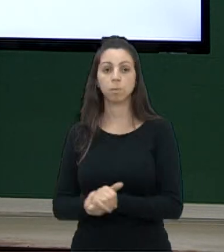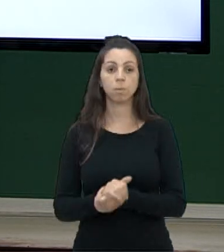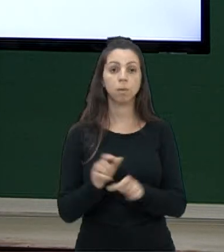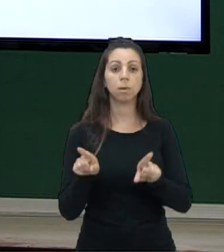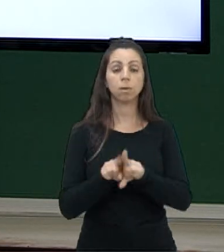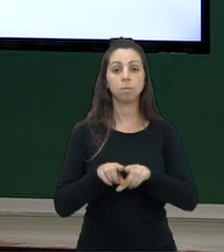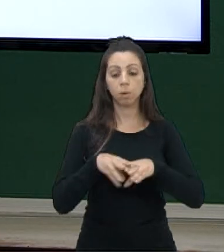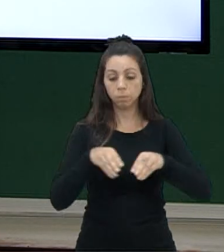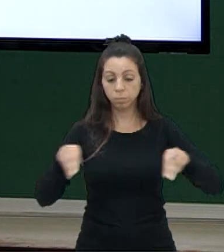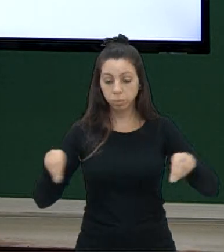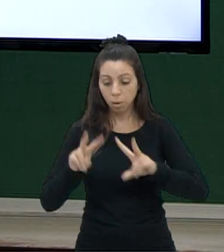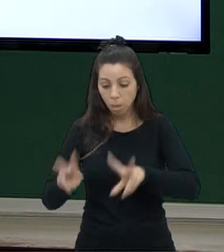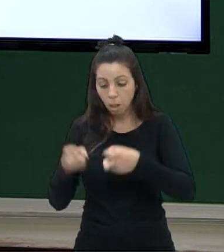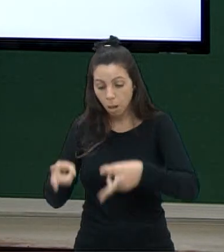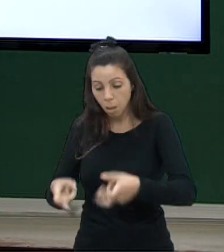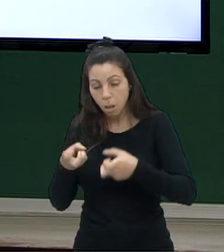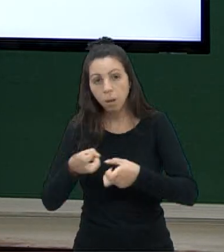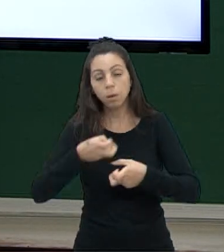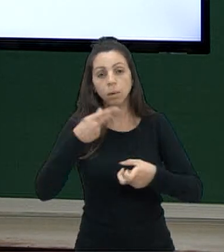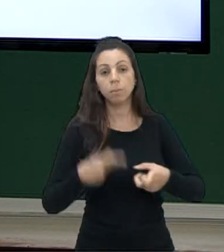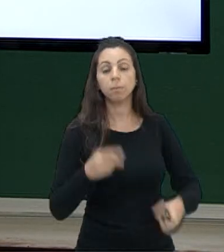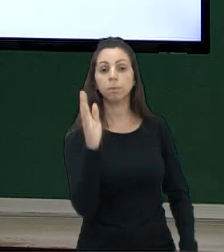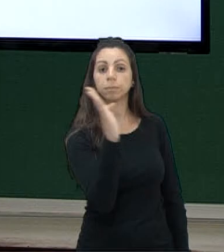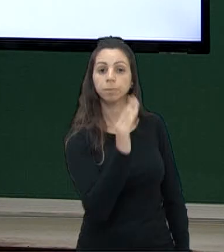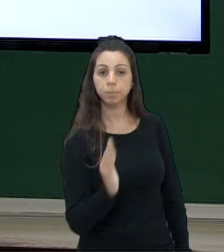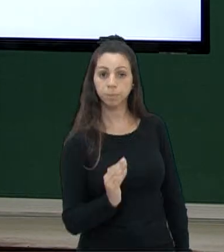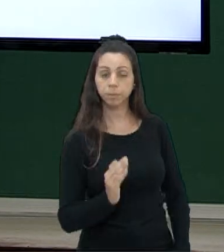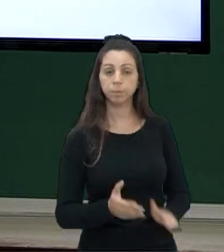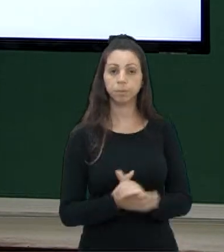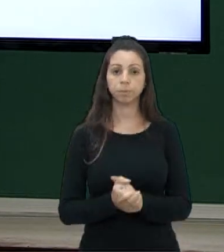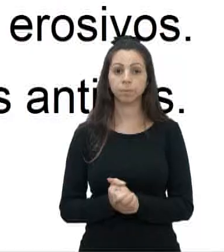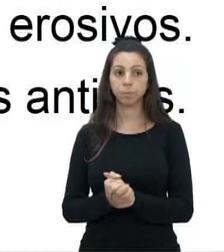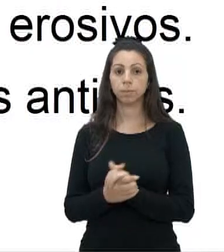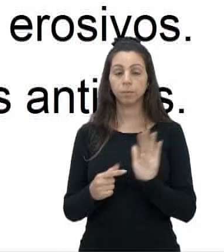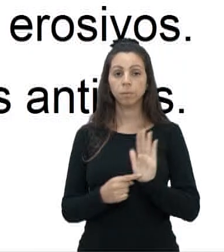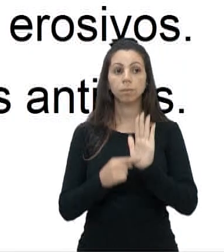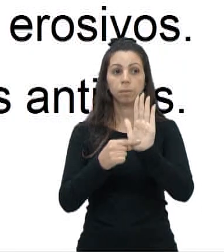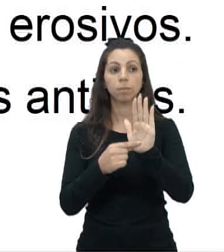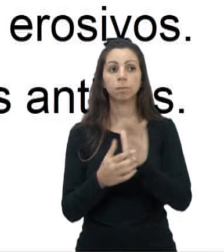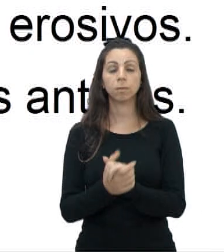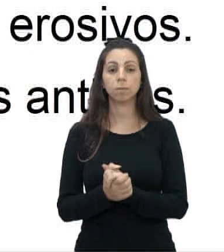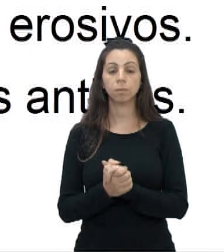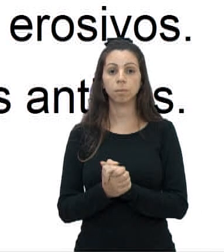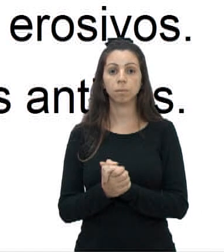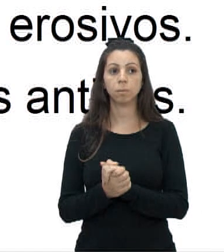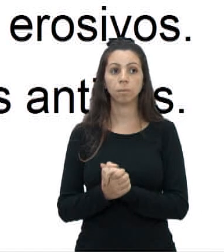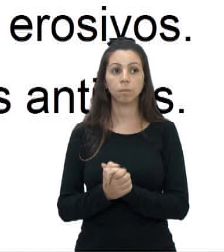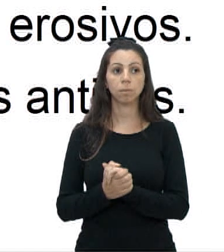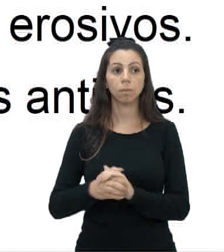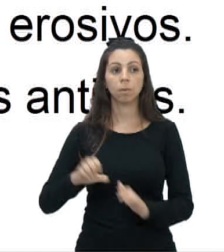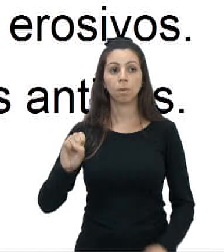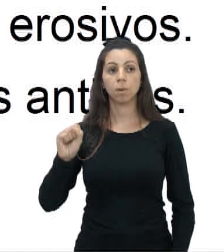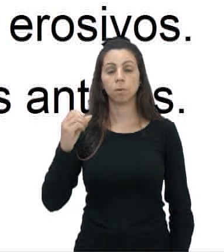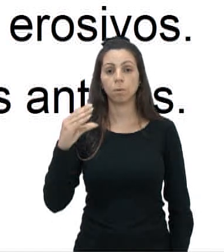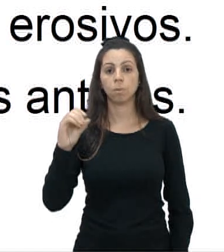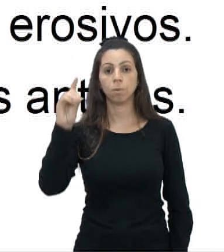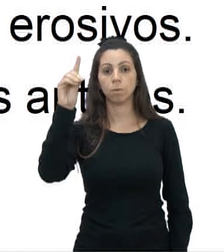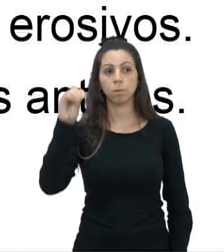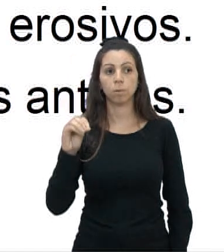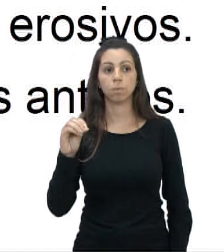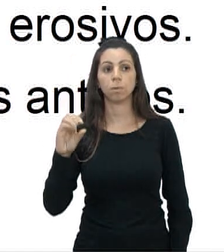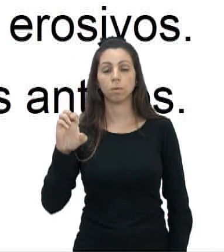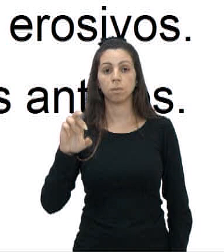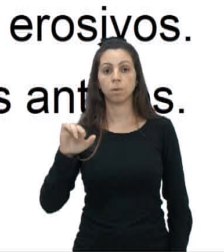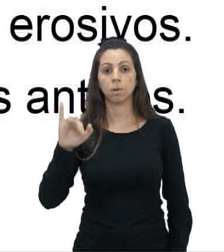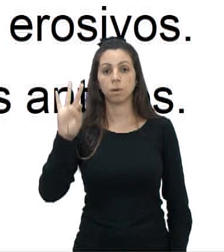recursos minerais ali presentes. E eu já trago para você aqui na tela escudos cristalinos, que tratam-se das